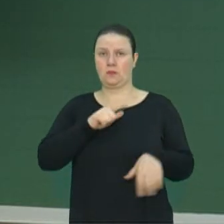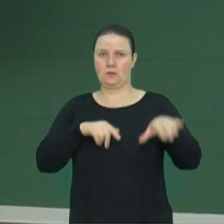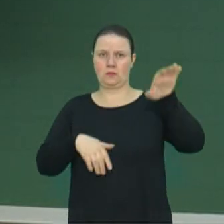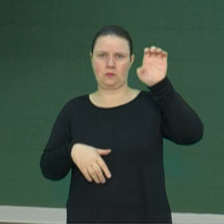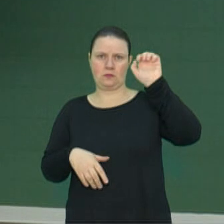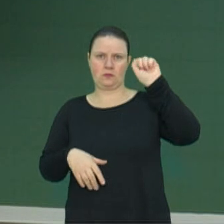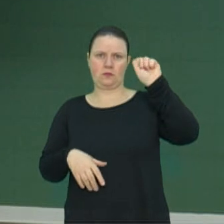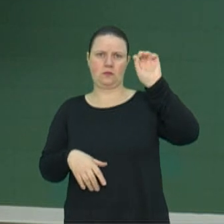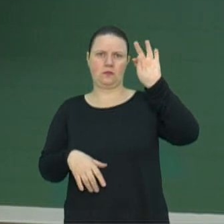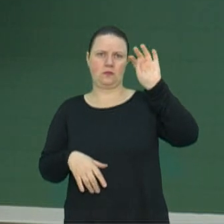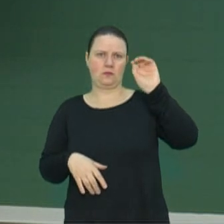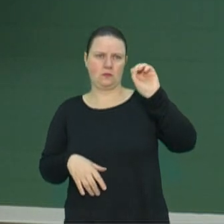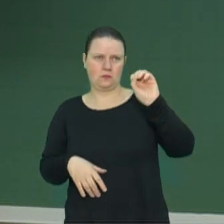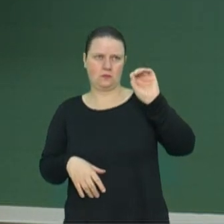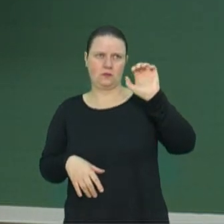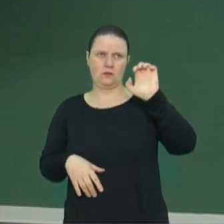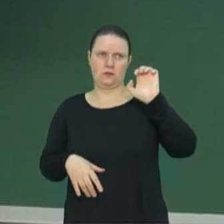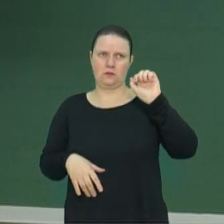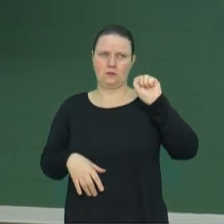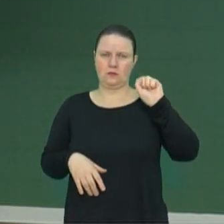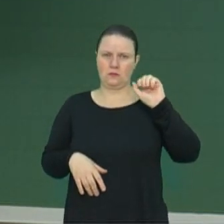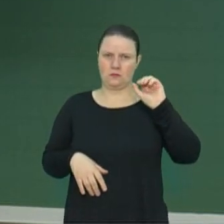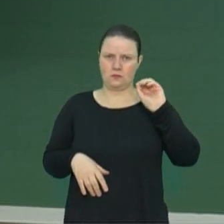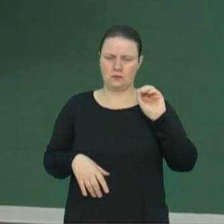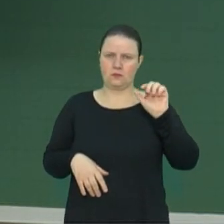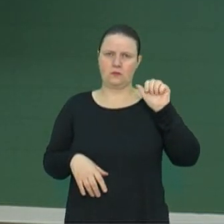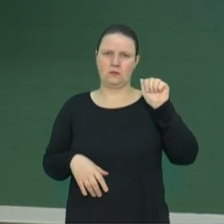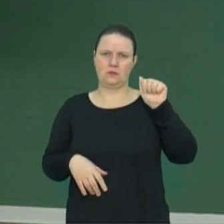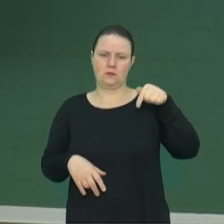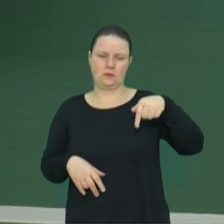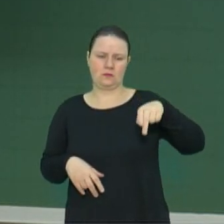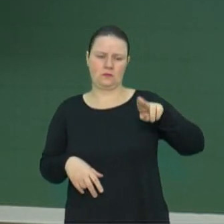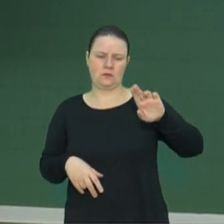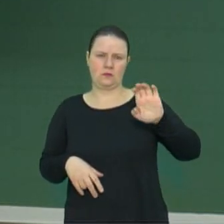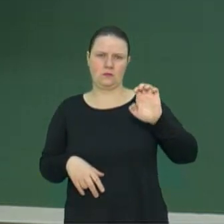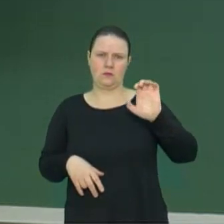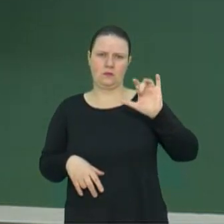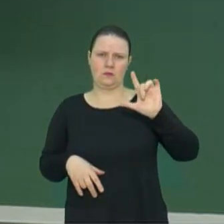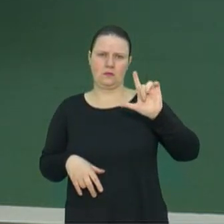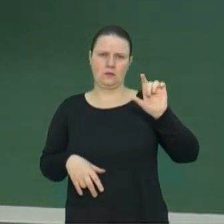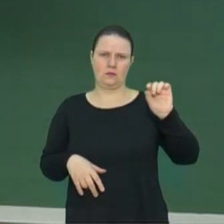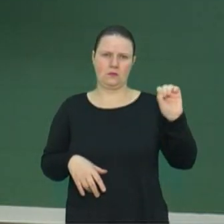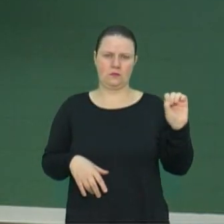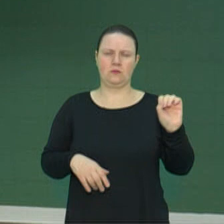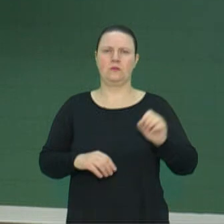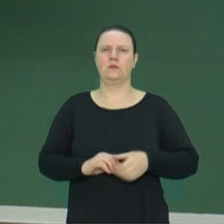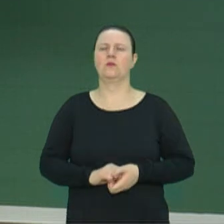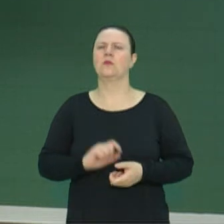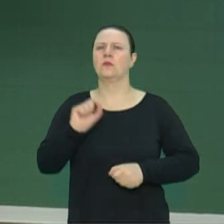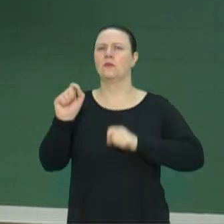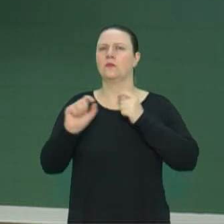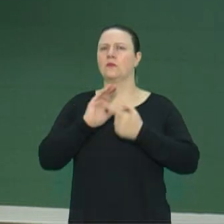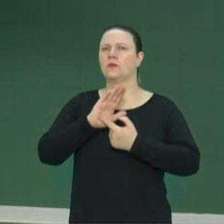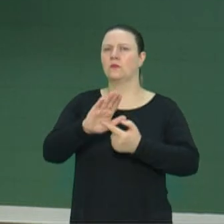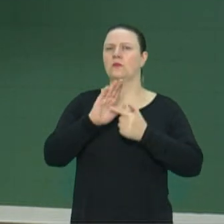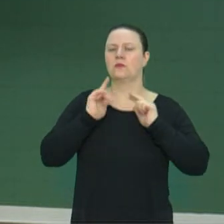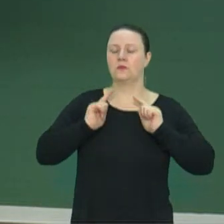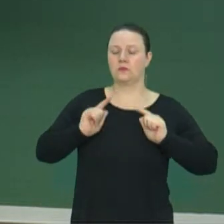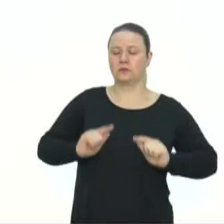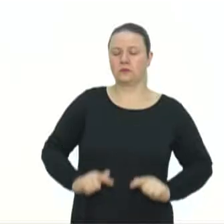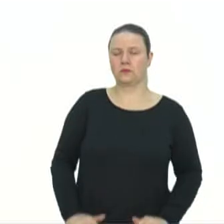Esto, isso e aquele, que levam o nome de neutros. O que são esses demonstrativos